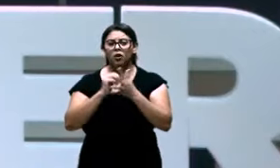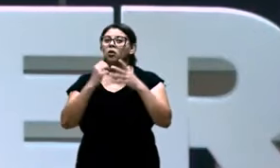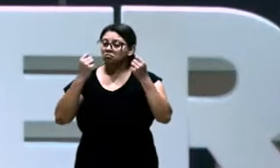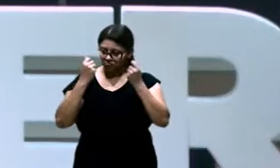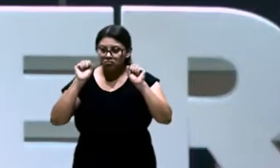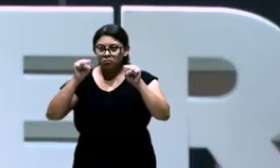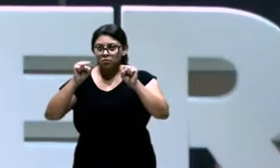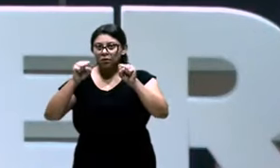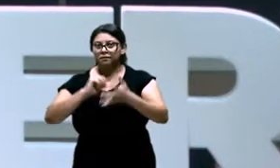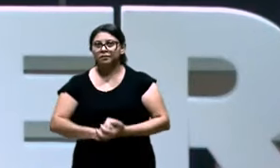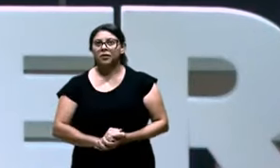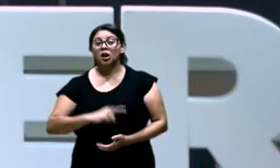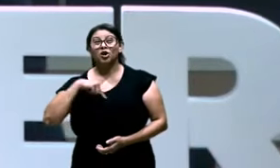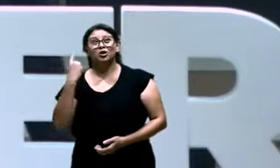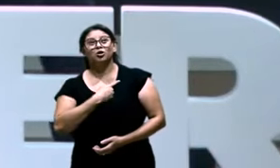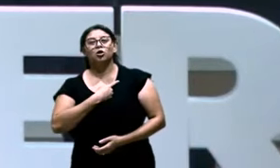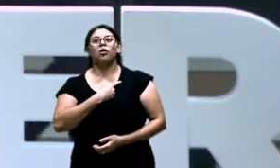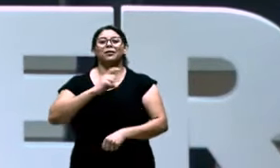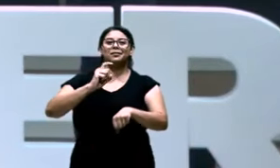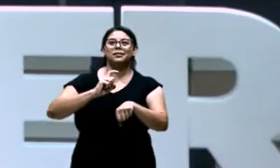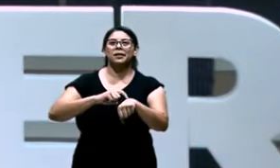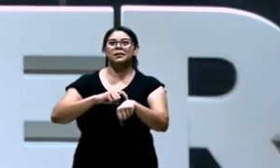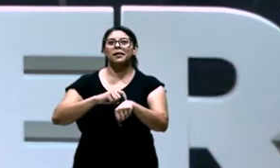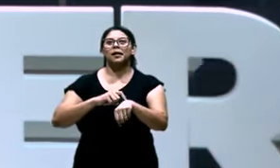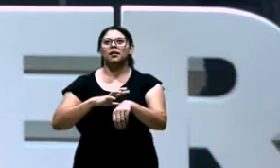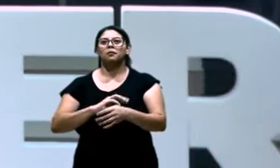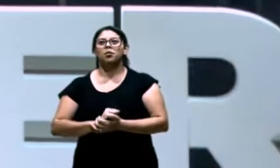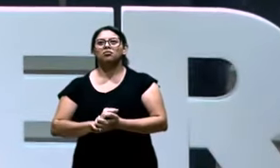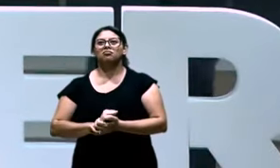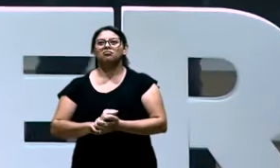Nós vivemos em um tempo chato, o tempo chato.